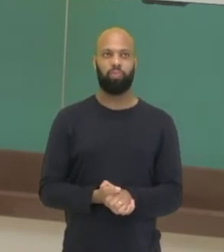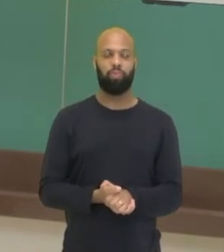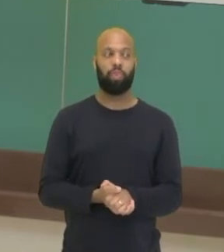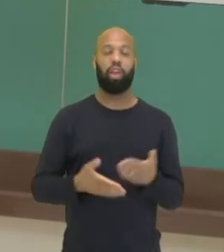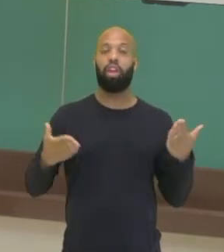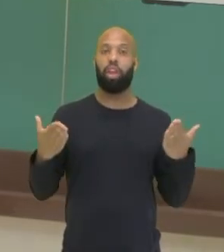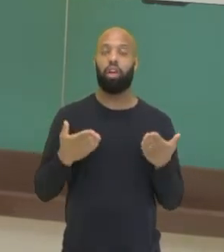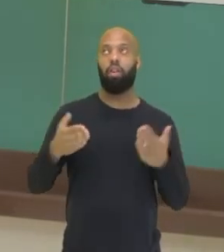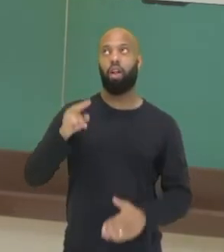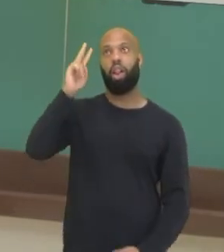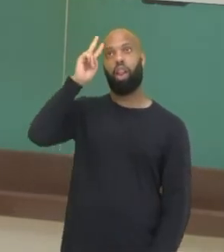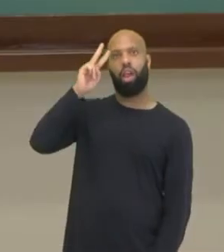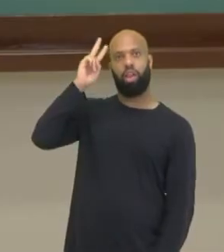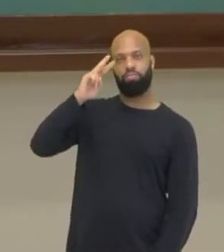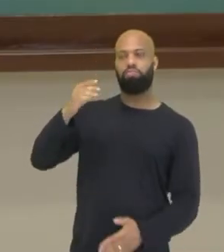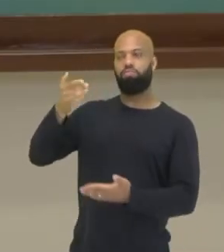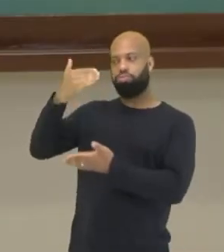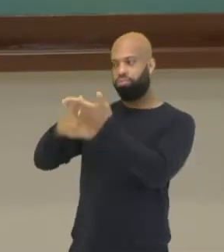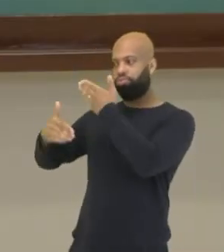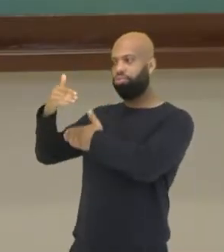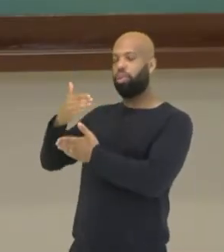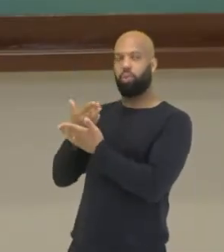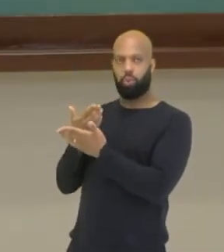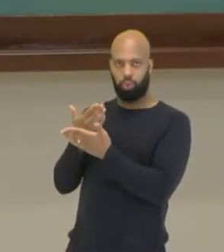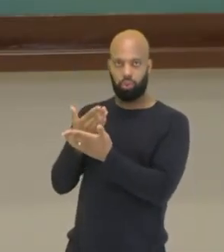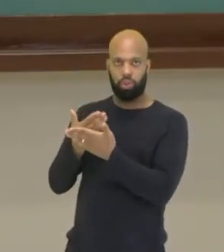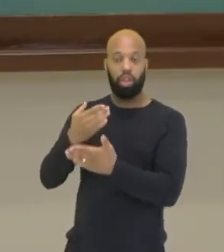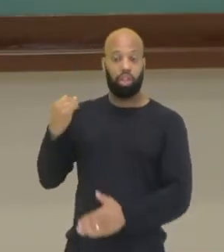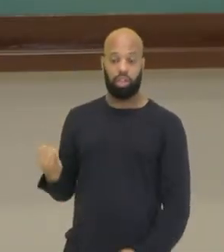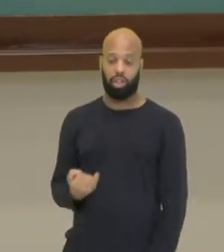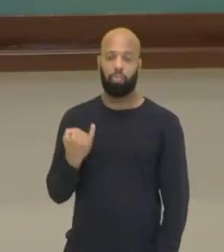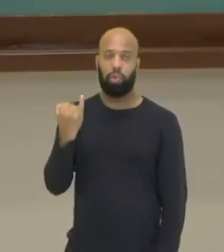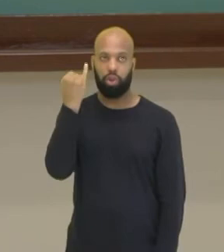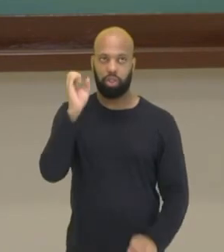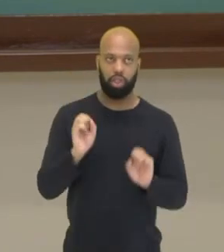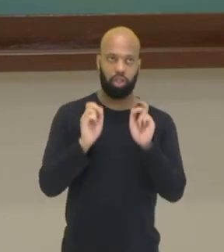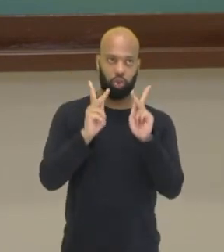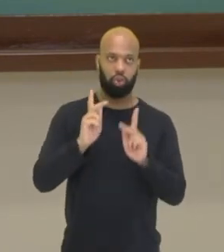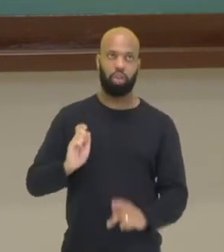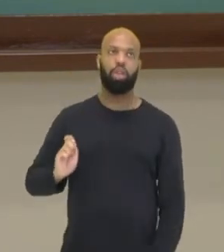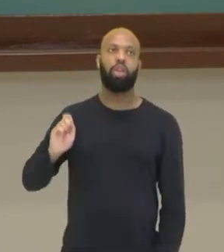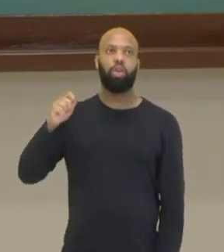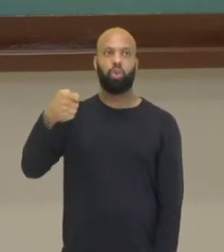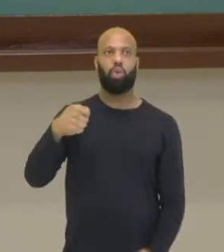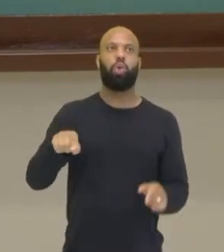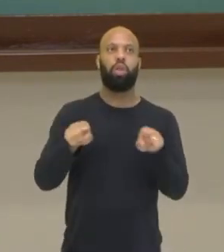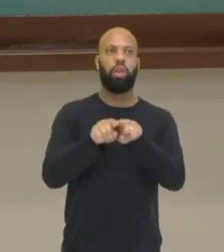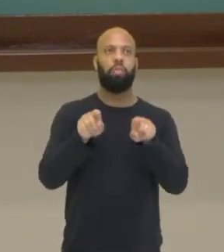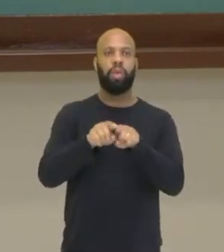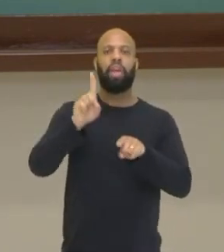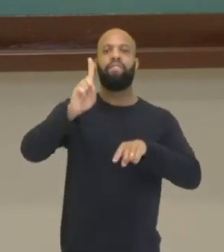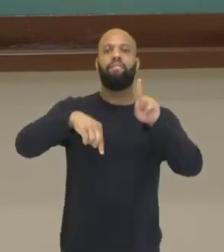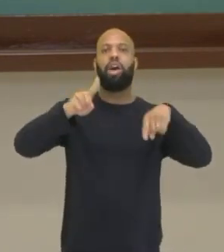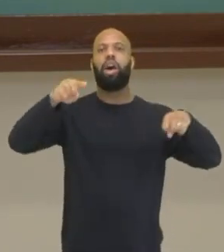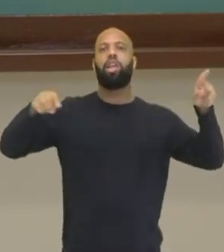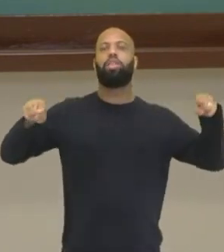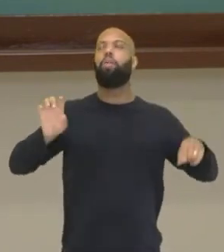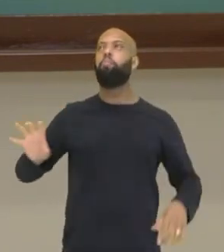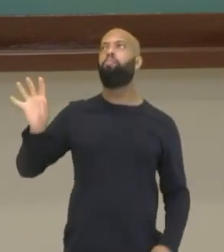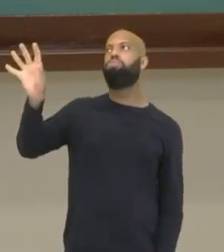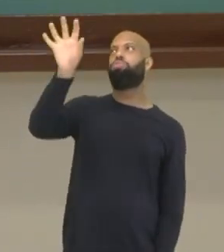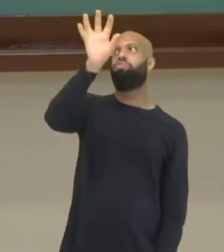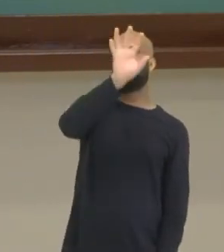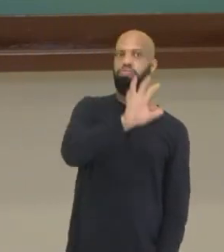Bom, vamos retomar então alguns conceitos aqui bem importantes, né, em relação à variação regional.